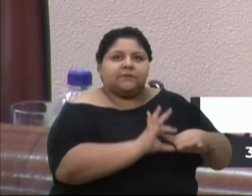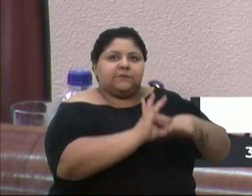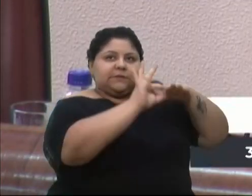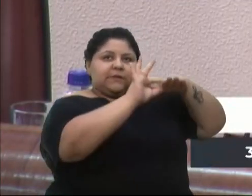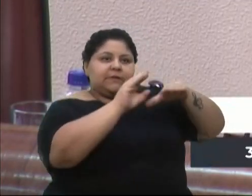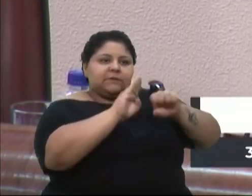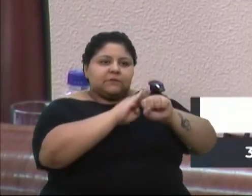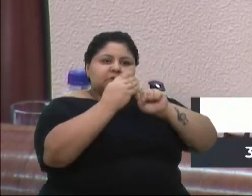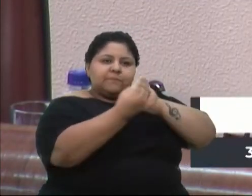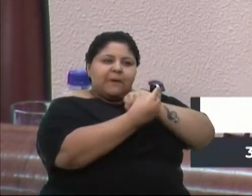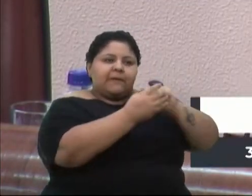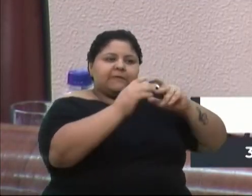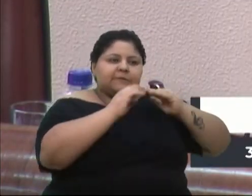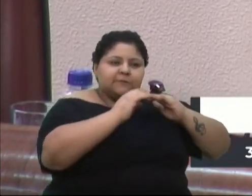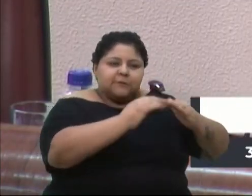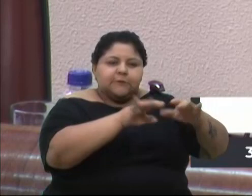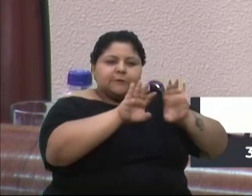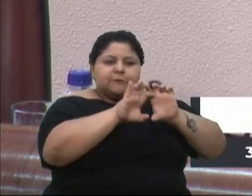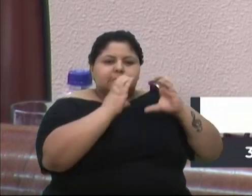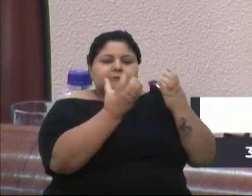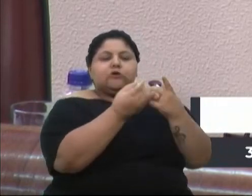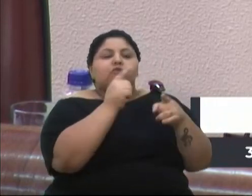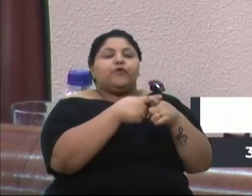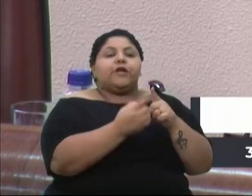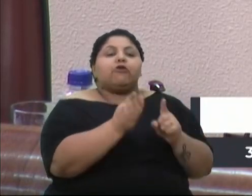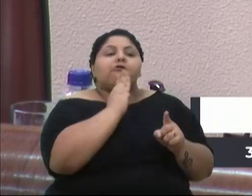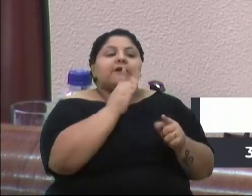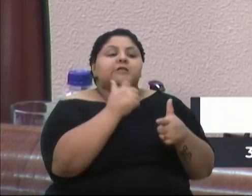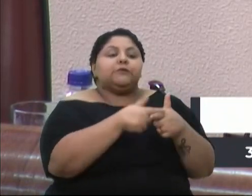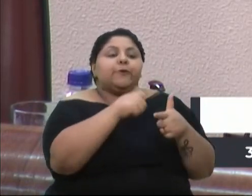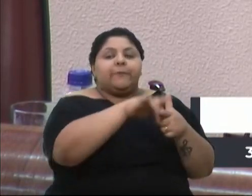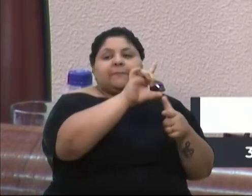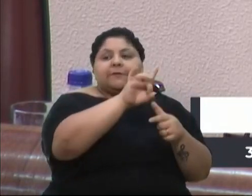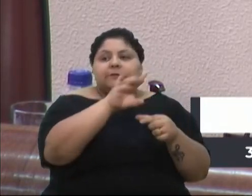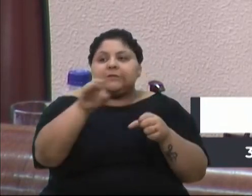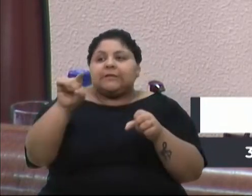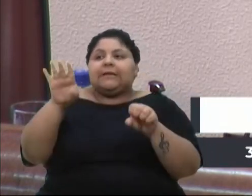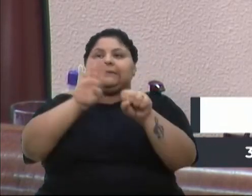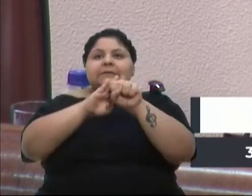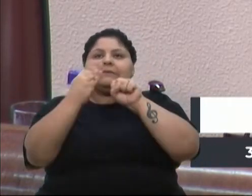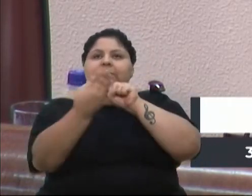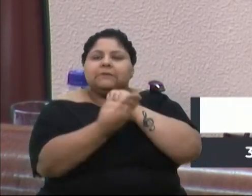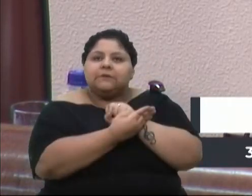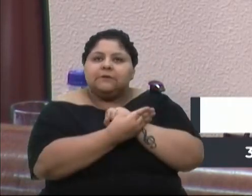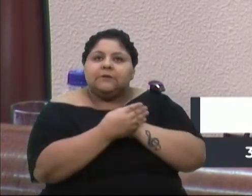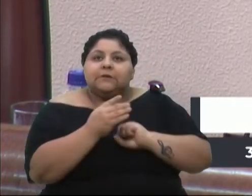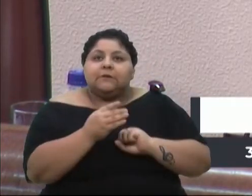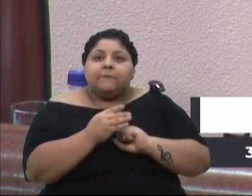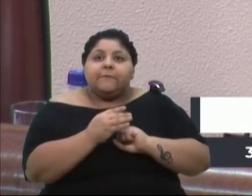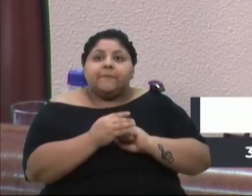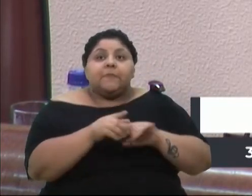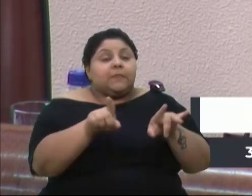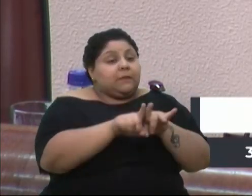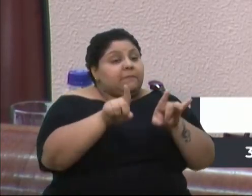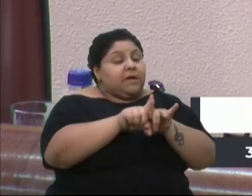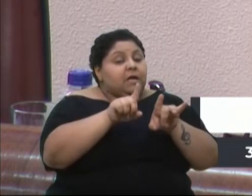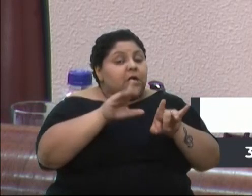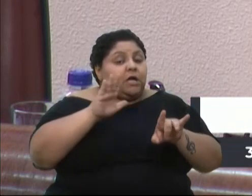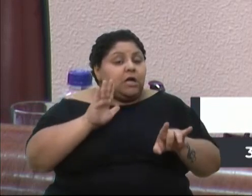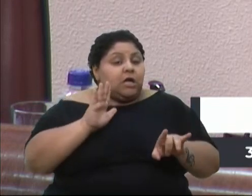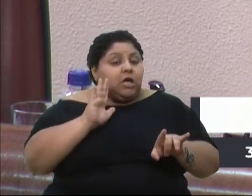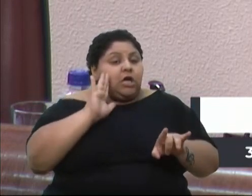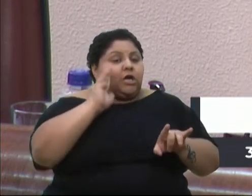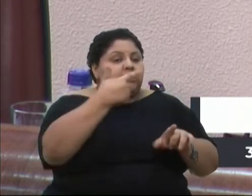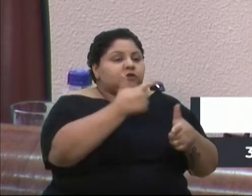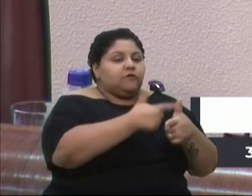bairros, porque eles conhecem o problema do bairro. Eles têm condições, além de resolver muitos problemas, de levar